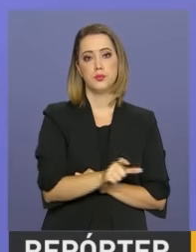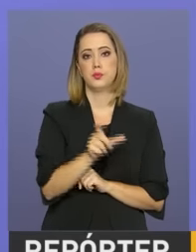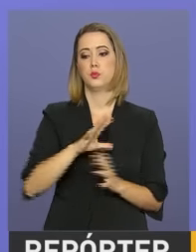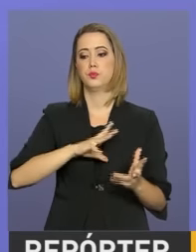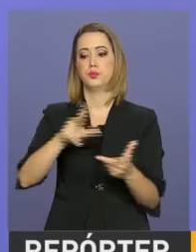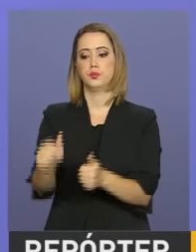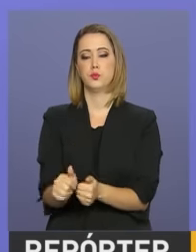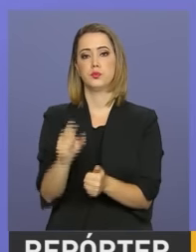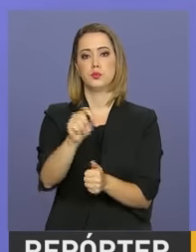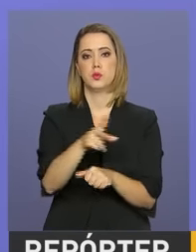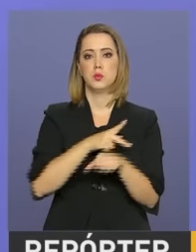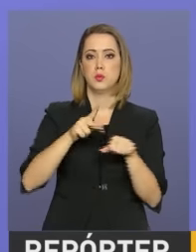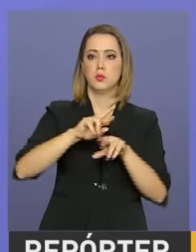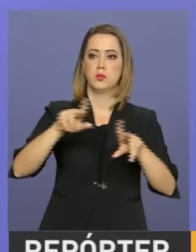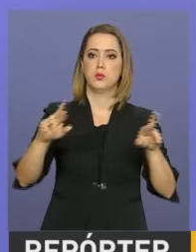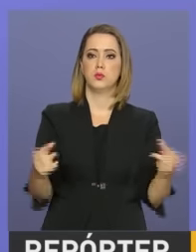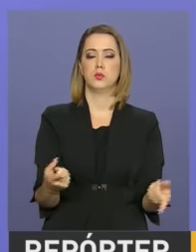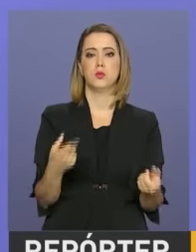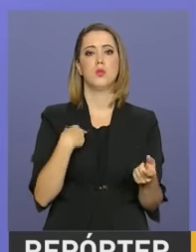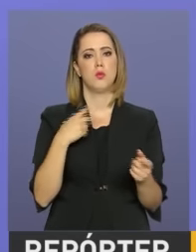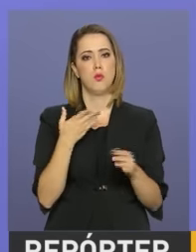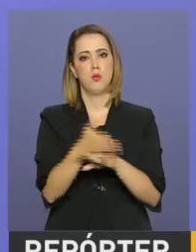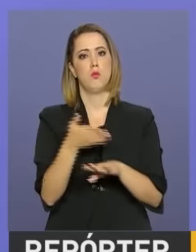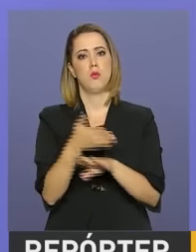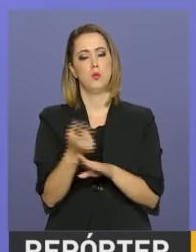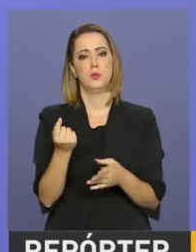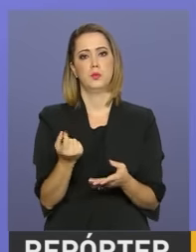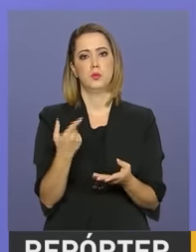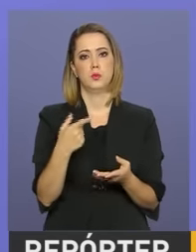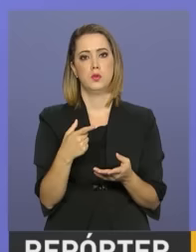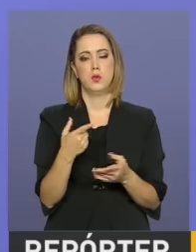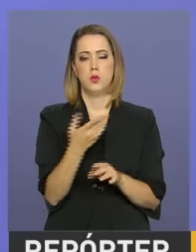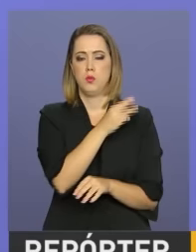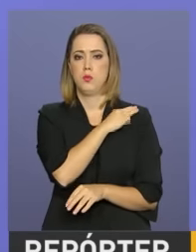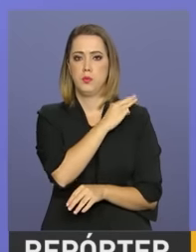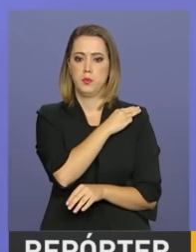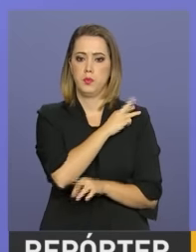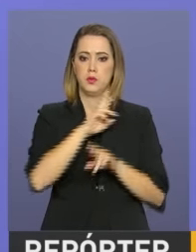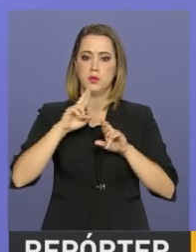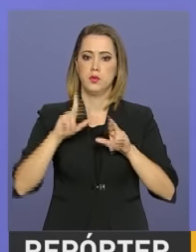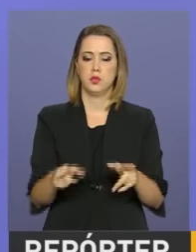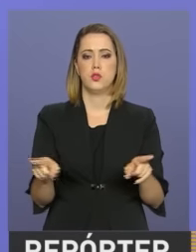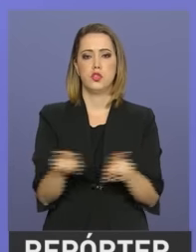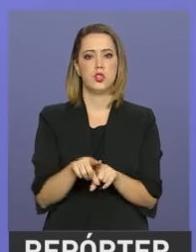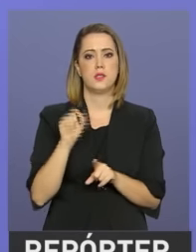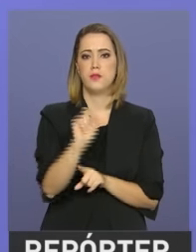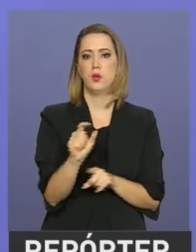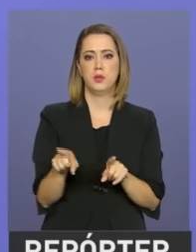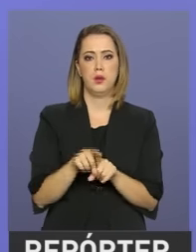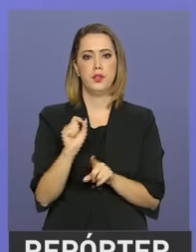pratica um ensino médio flexível onde o jovem é protagonista e